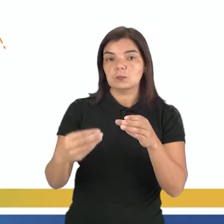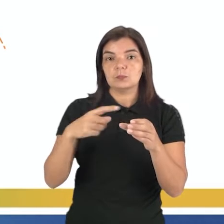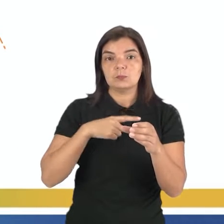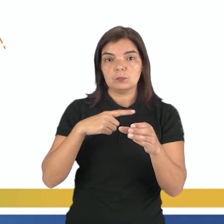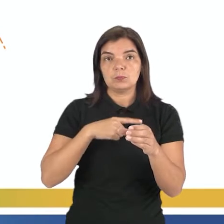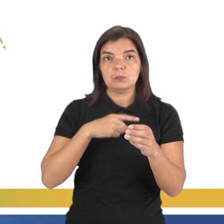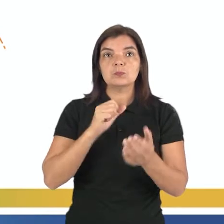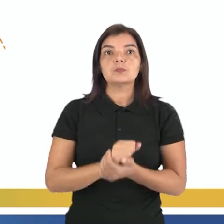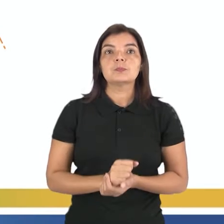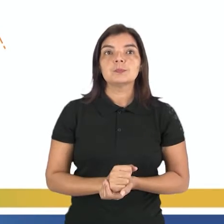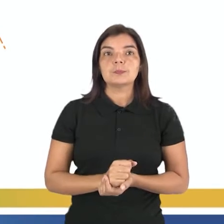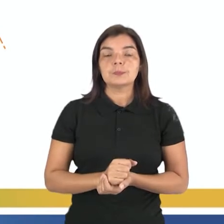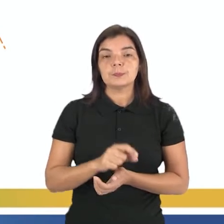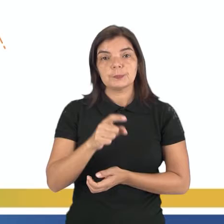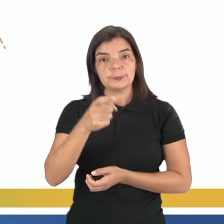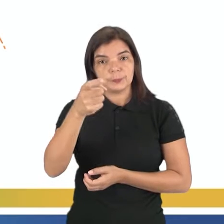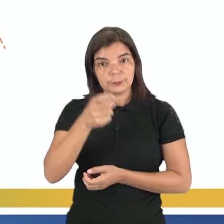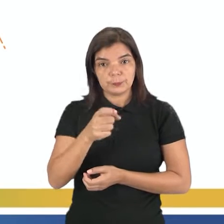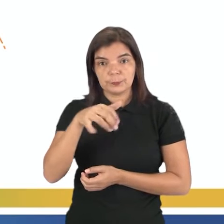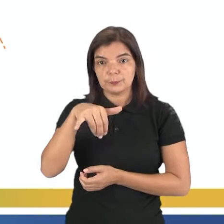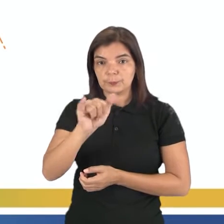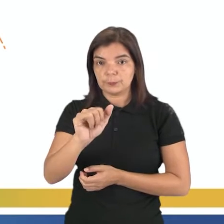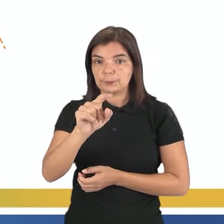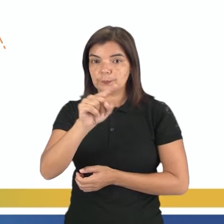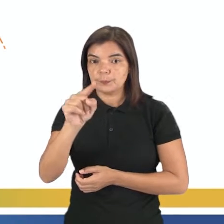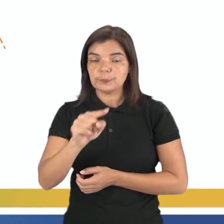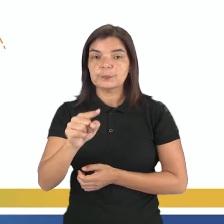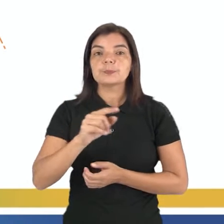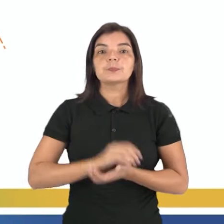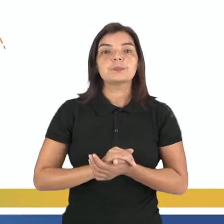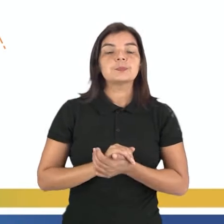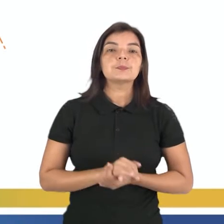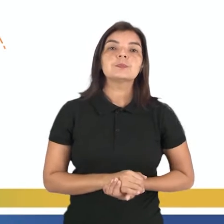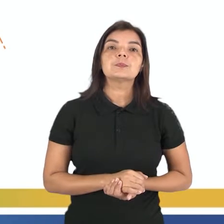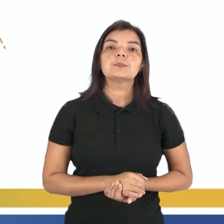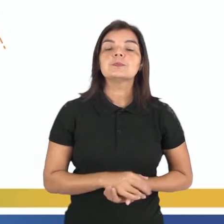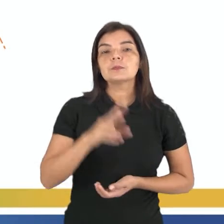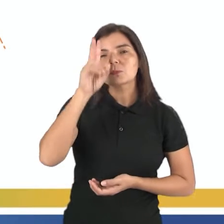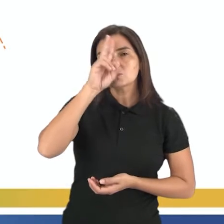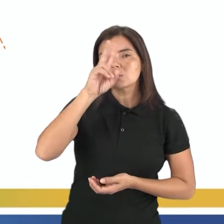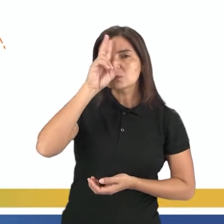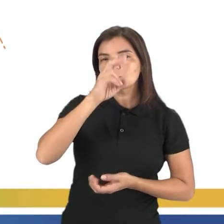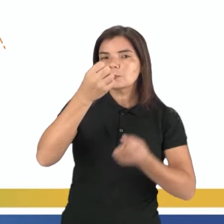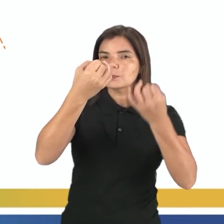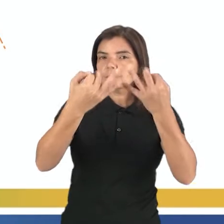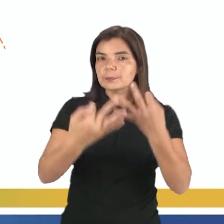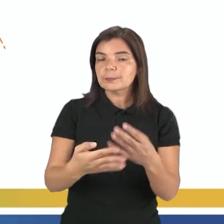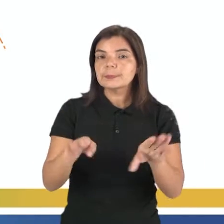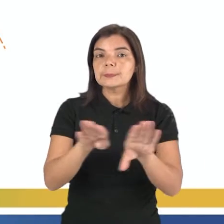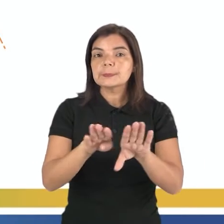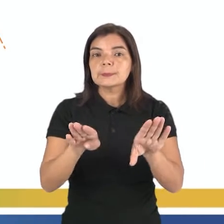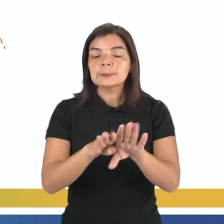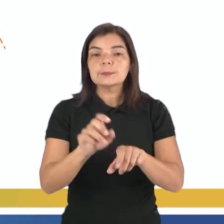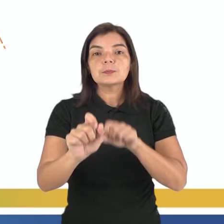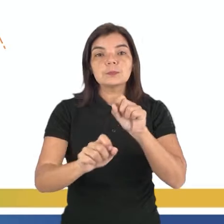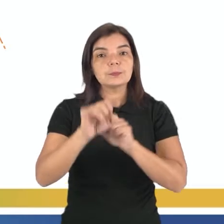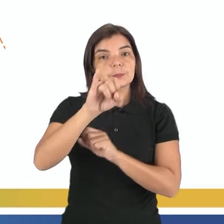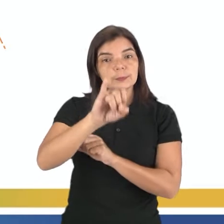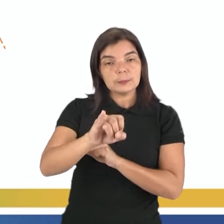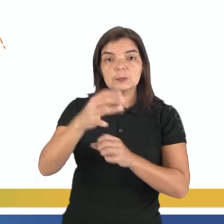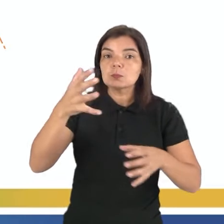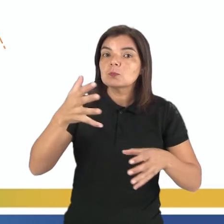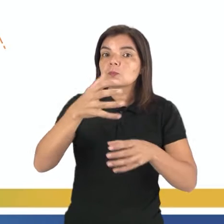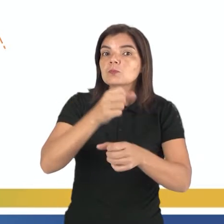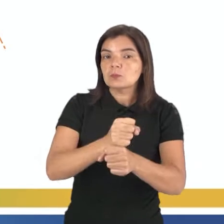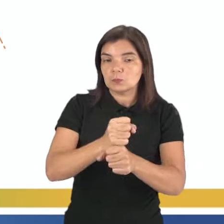temos o ângulo X, Y e Z, certinho? Lembra que a gente tinha falado também que se a gente